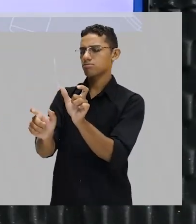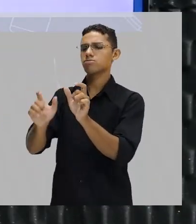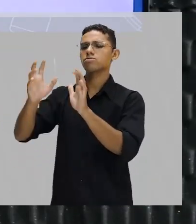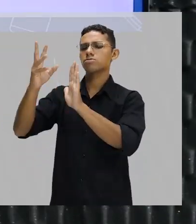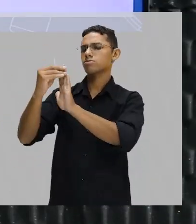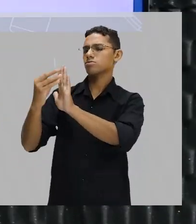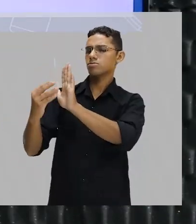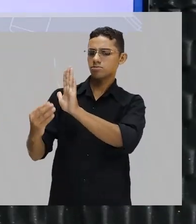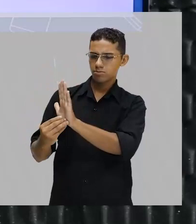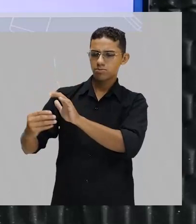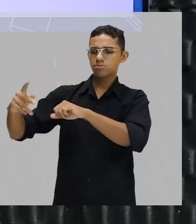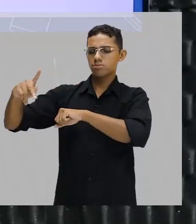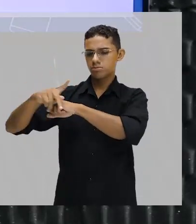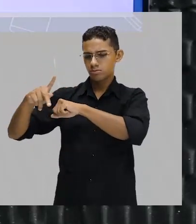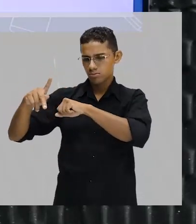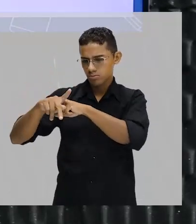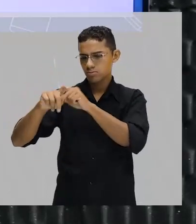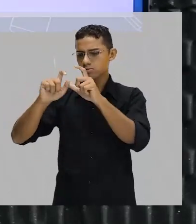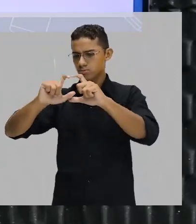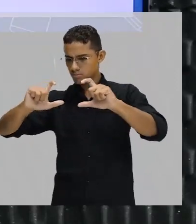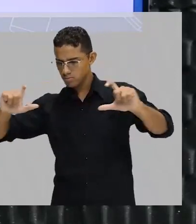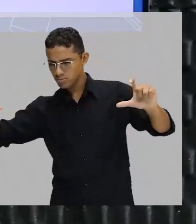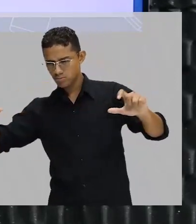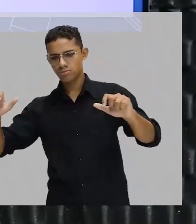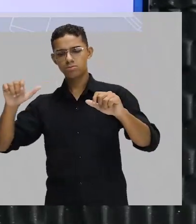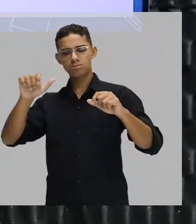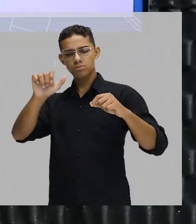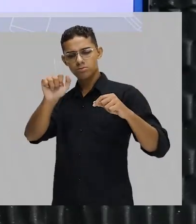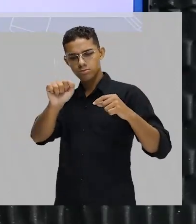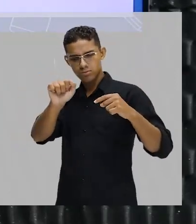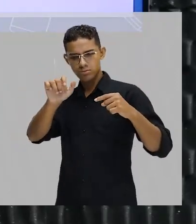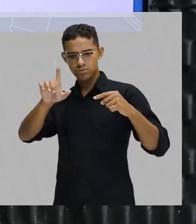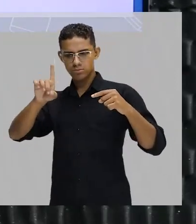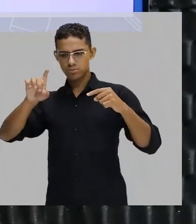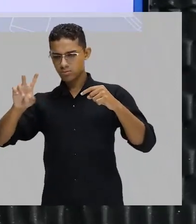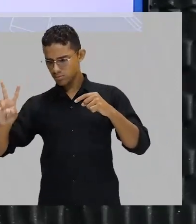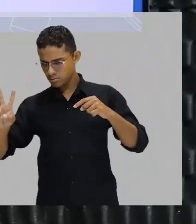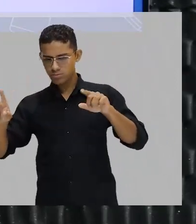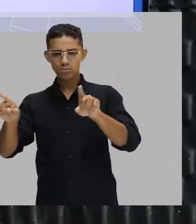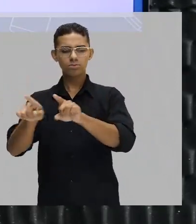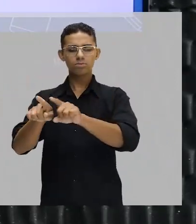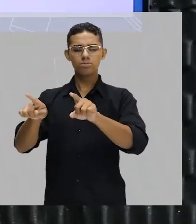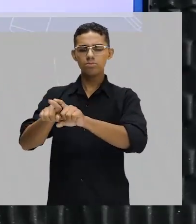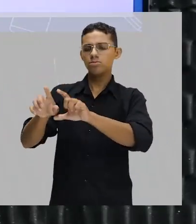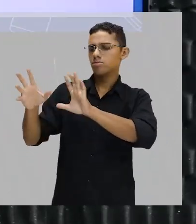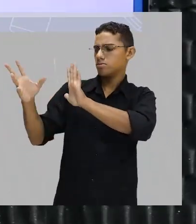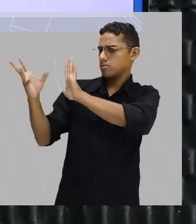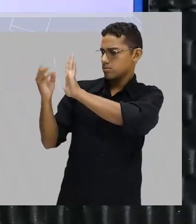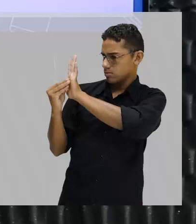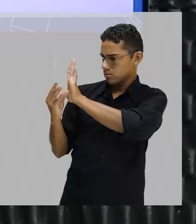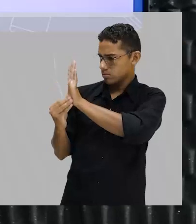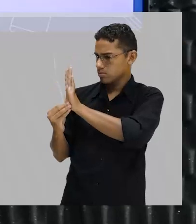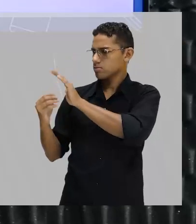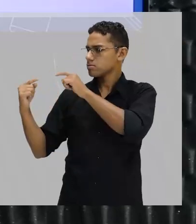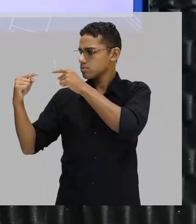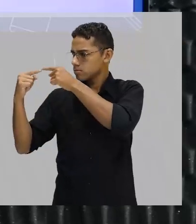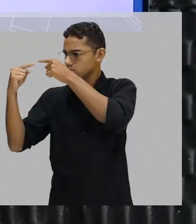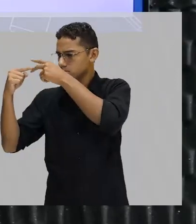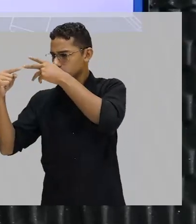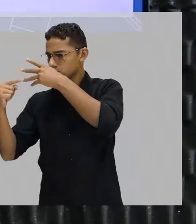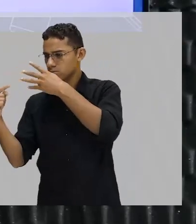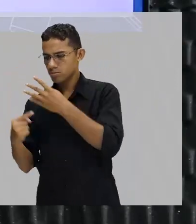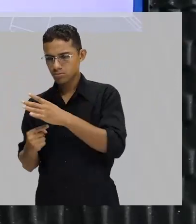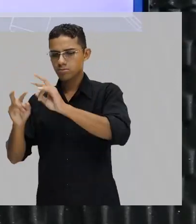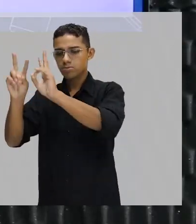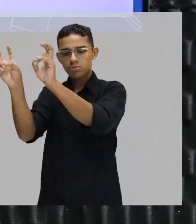Conjunção, preposição, os advérbios, o tempo todo vocês vão estar em contato com esse conteúdo que é lá da morfologia.